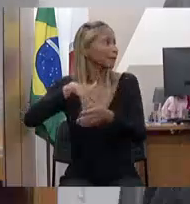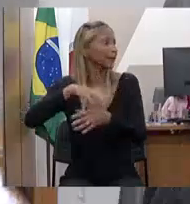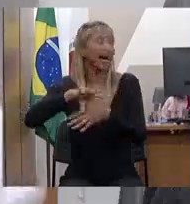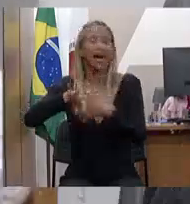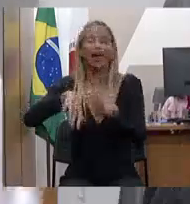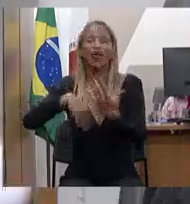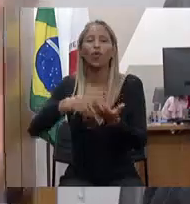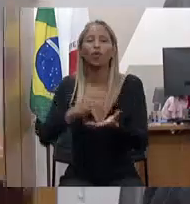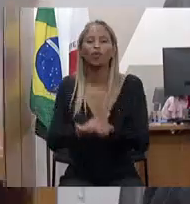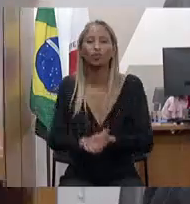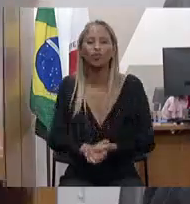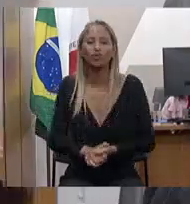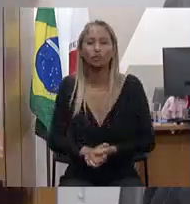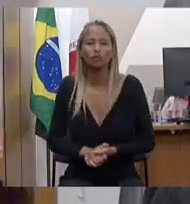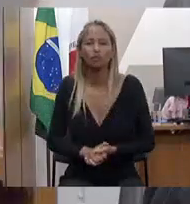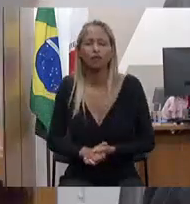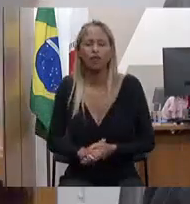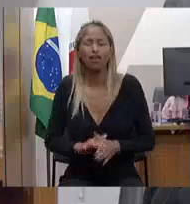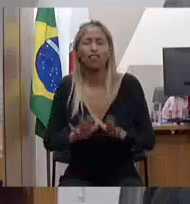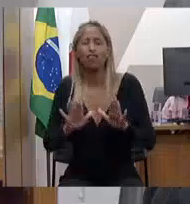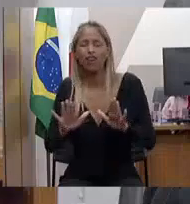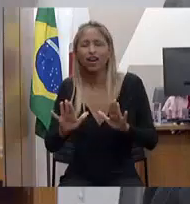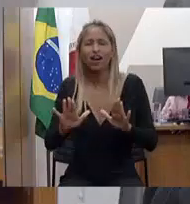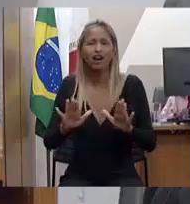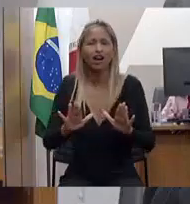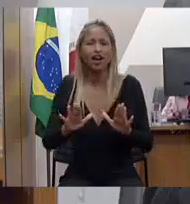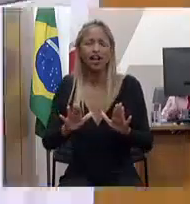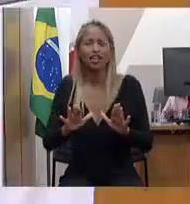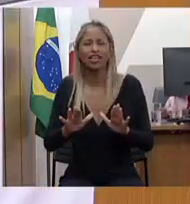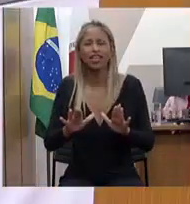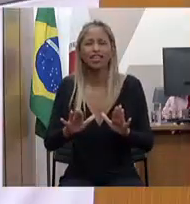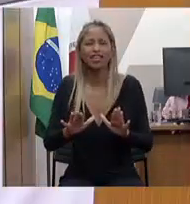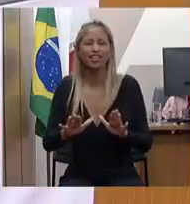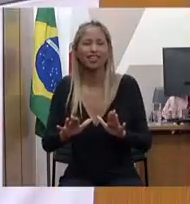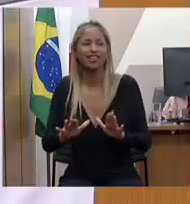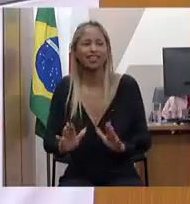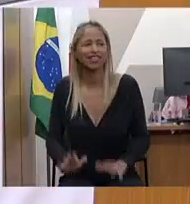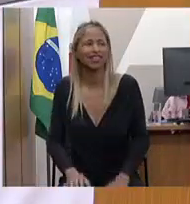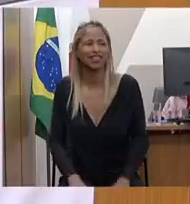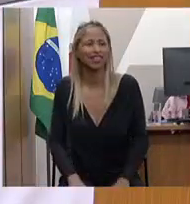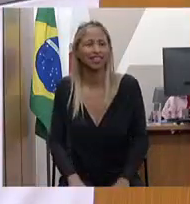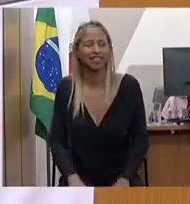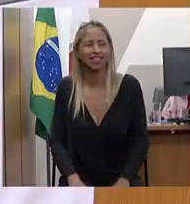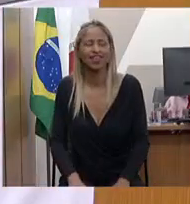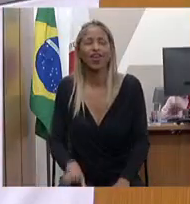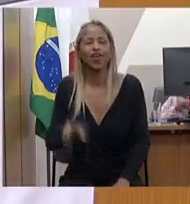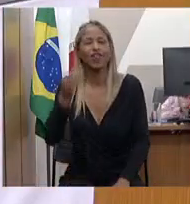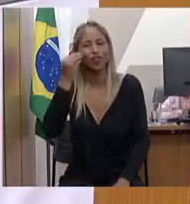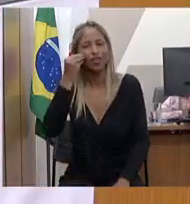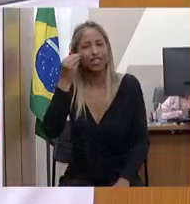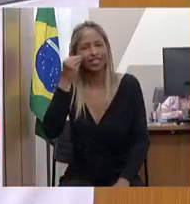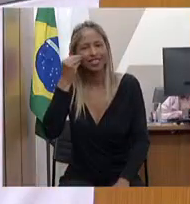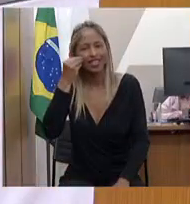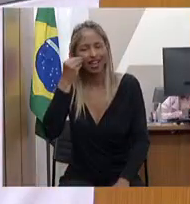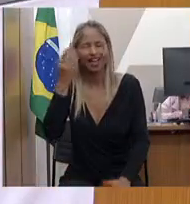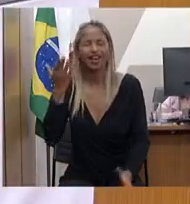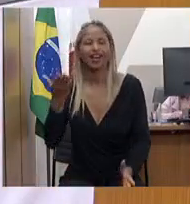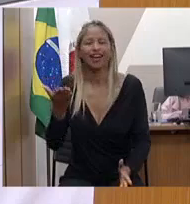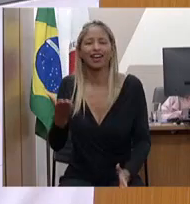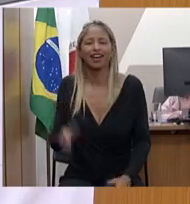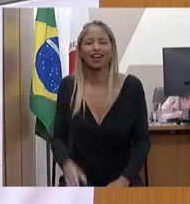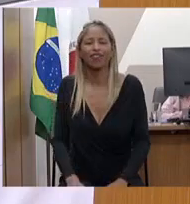vai sair uma coisa meio Frankenstein aqui né e eu vou tentar de uma certa forma